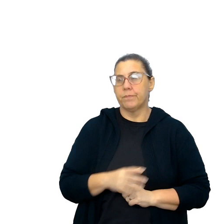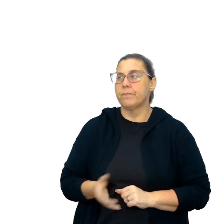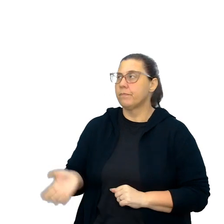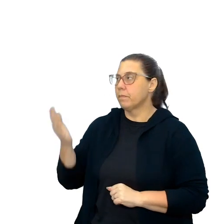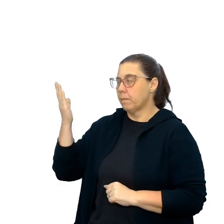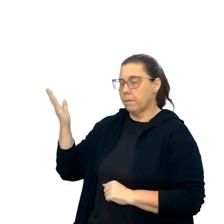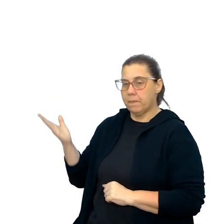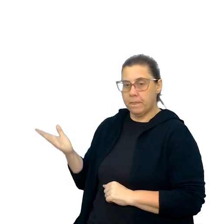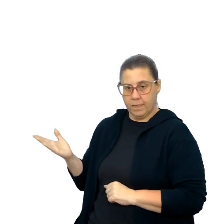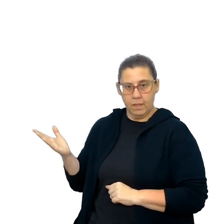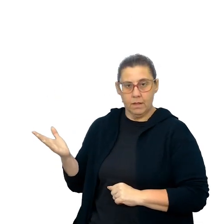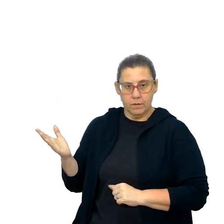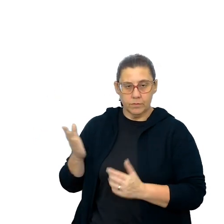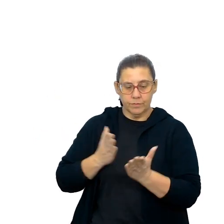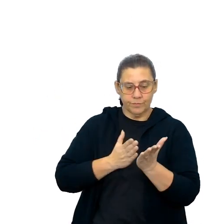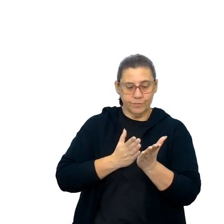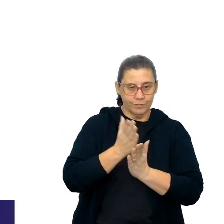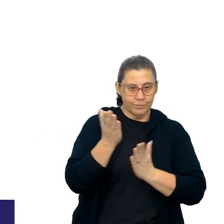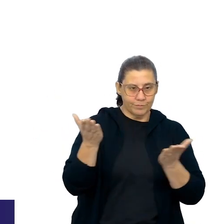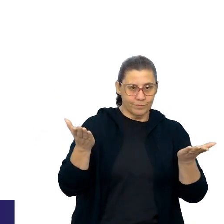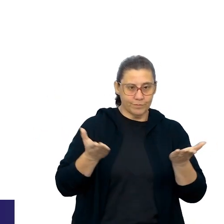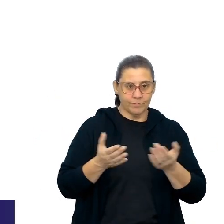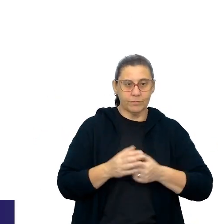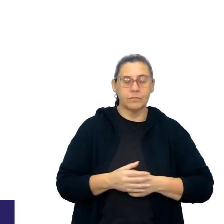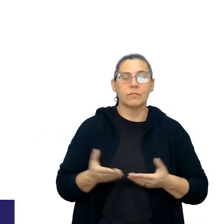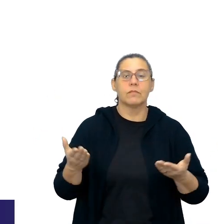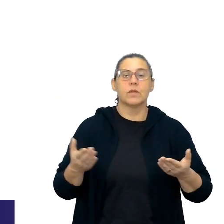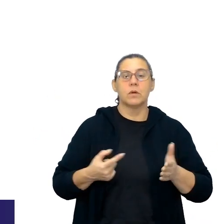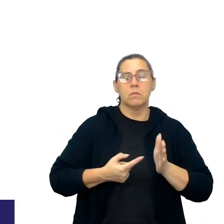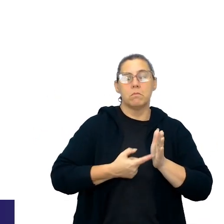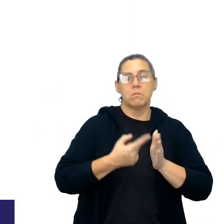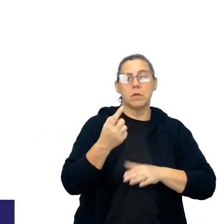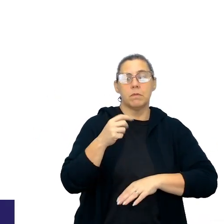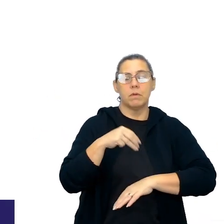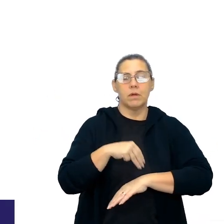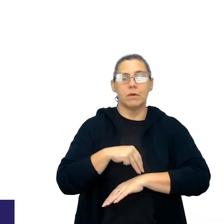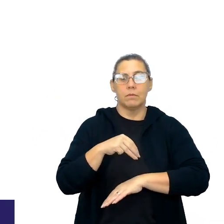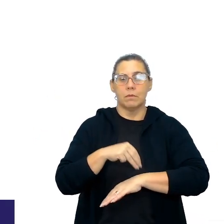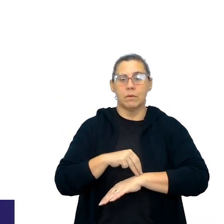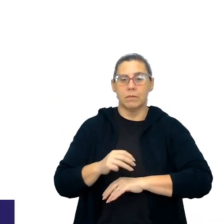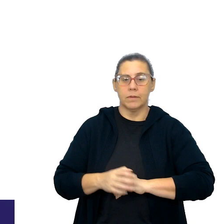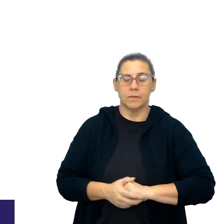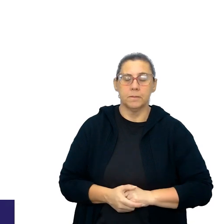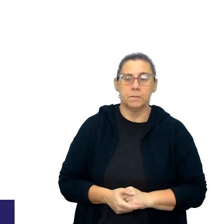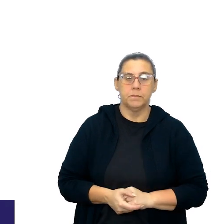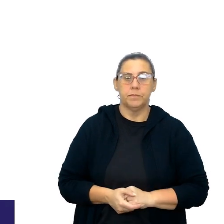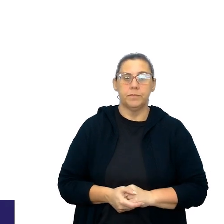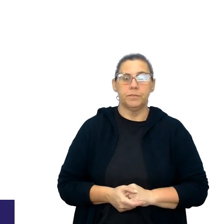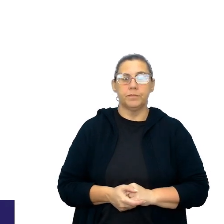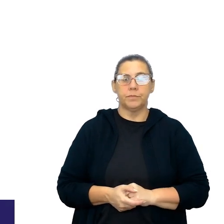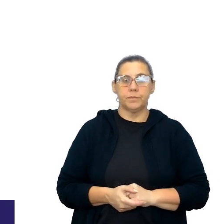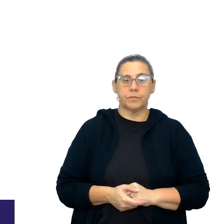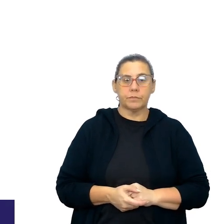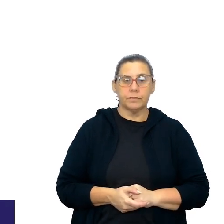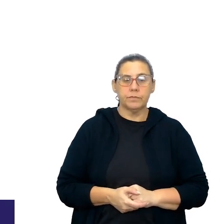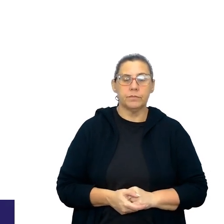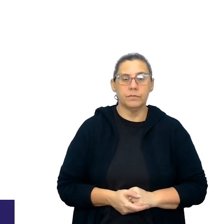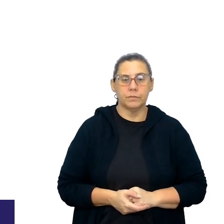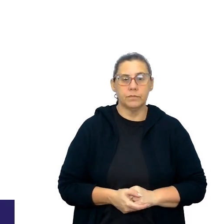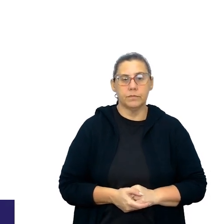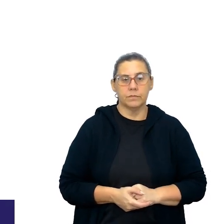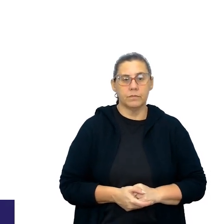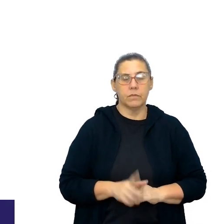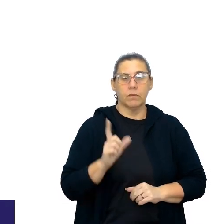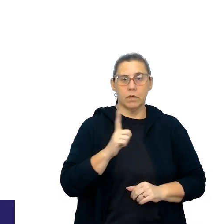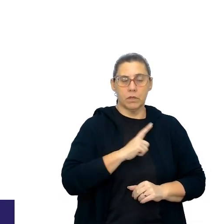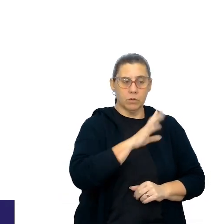nosso caminhar de hoje. Agora eu passo a palavra para o Everaldo, que vai continuar com vocês. Bom, e neste primeiro momento que nós temos o